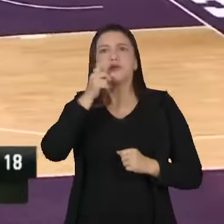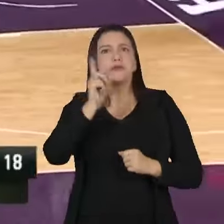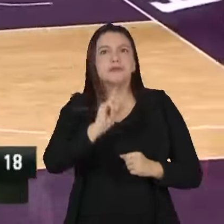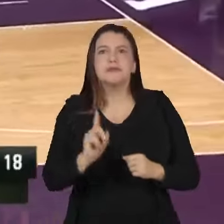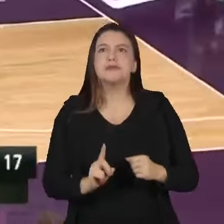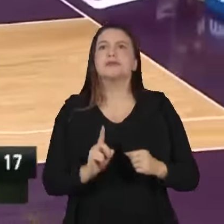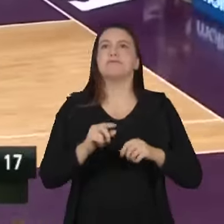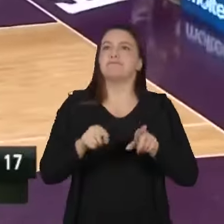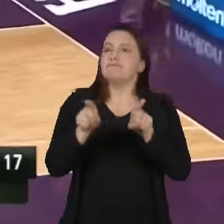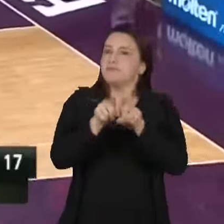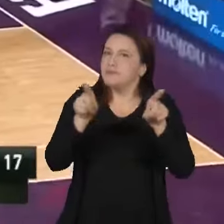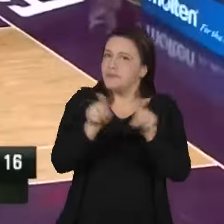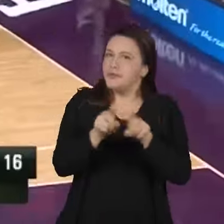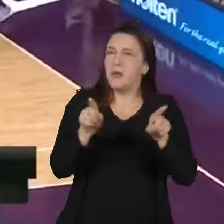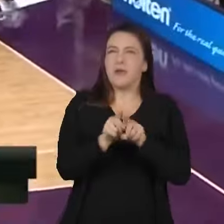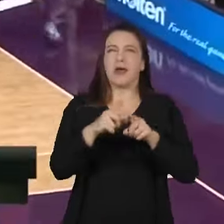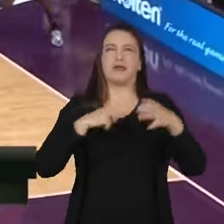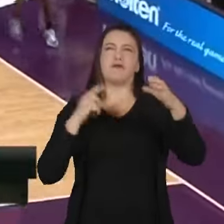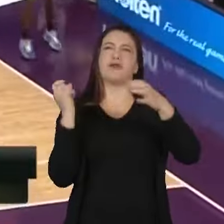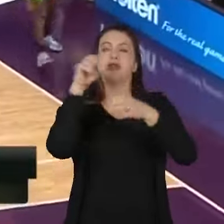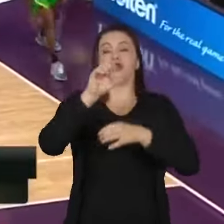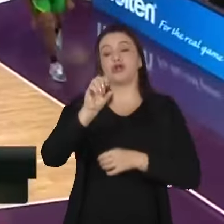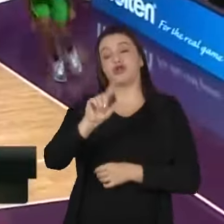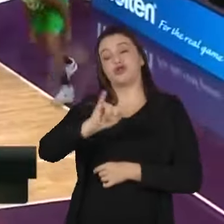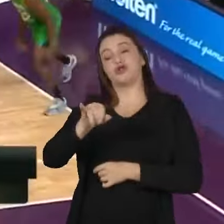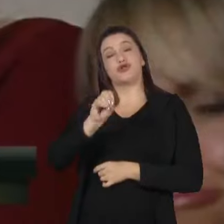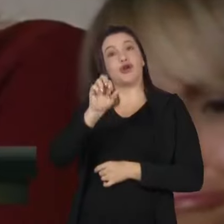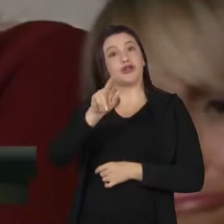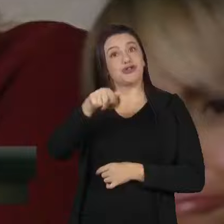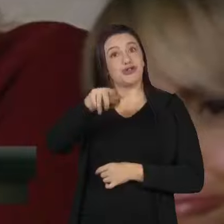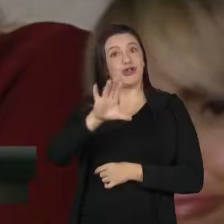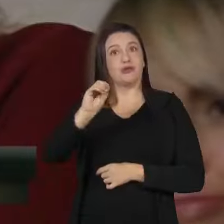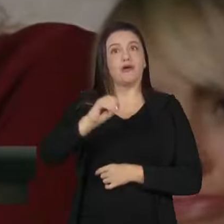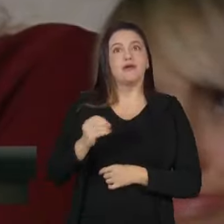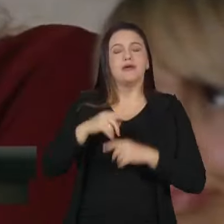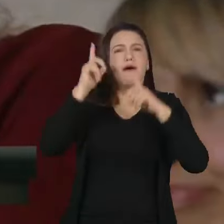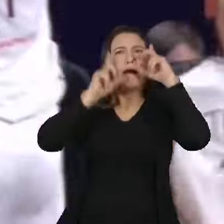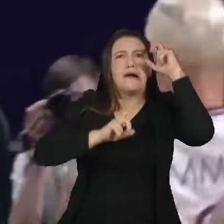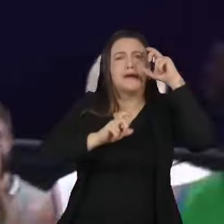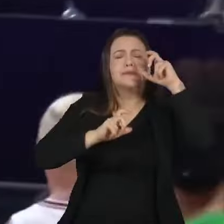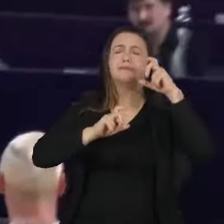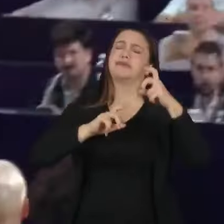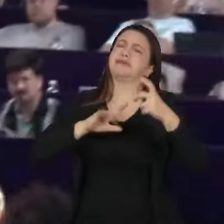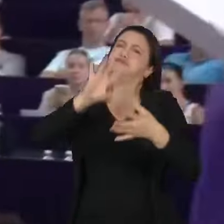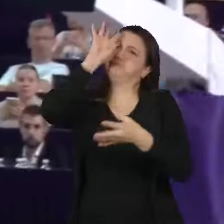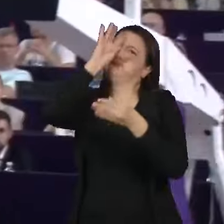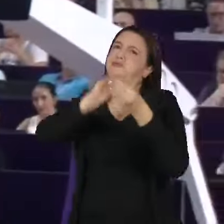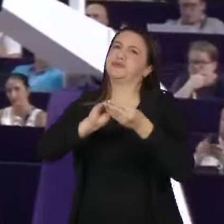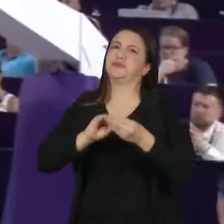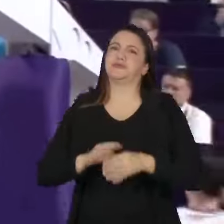marcador. Depois dessa enterrada de Jorginho, a expressão da torcedora dizia tudo.